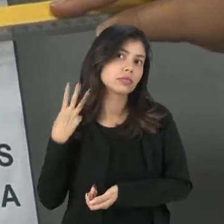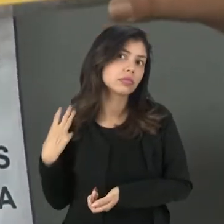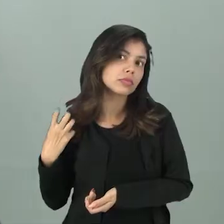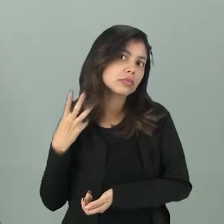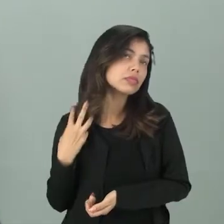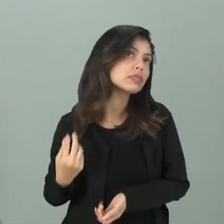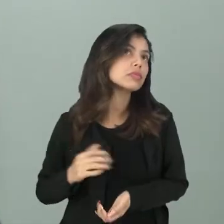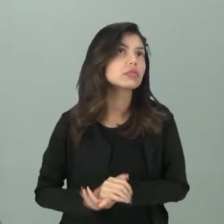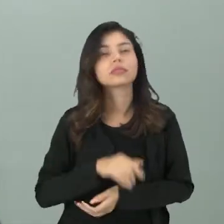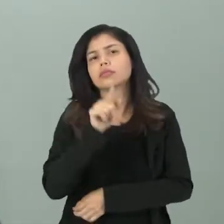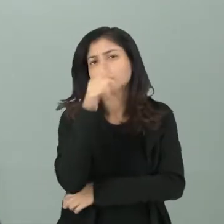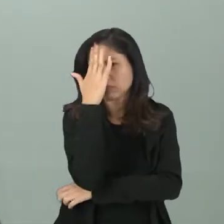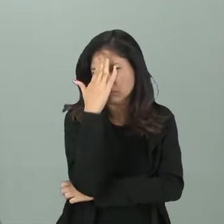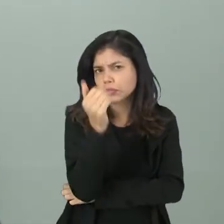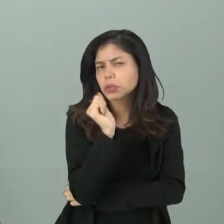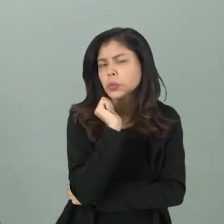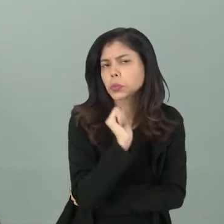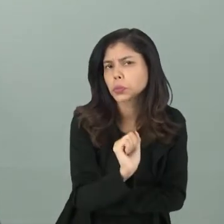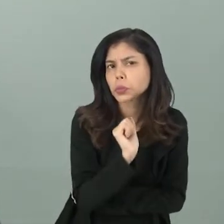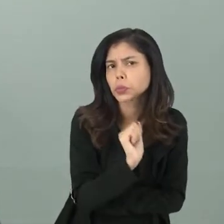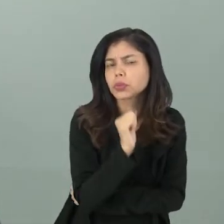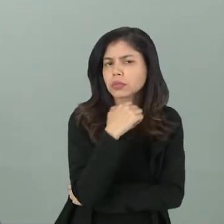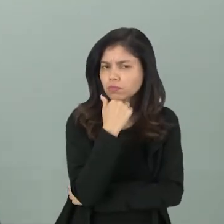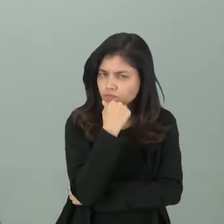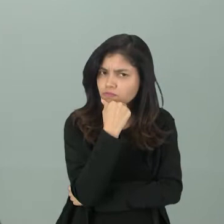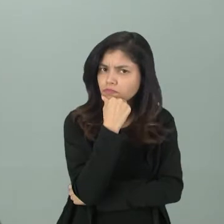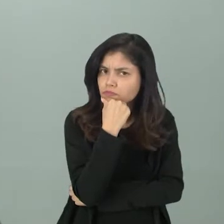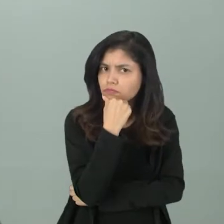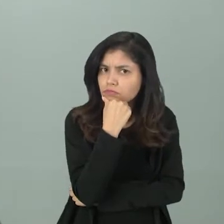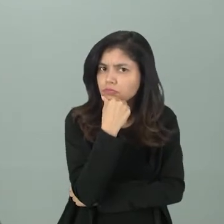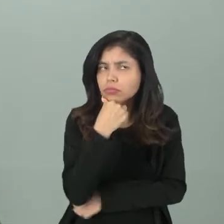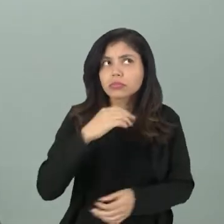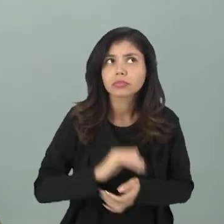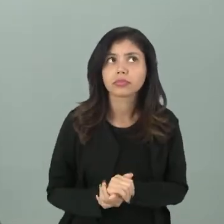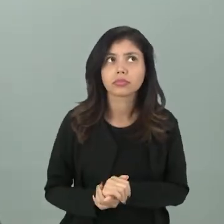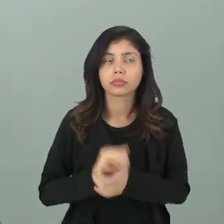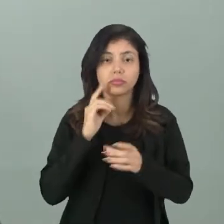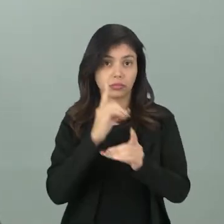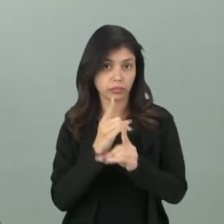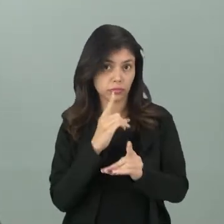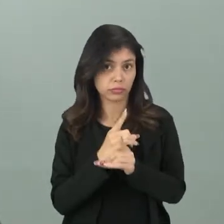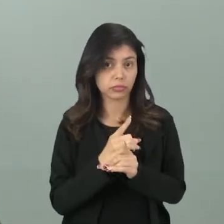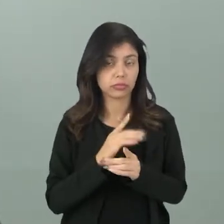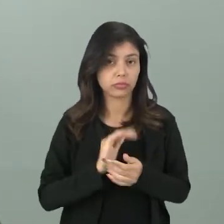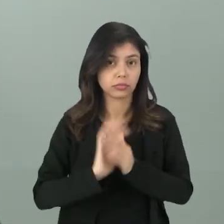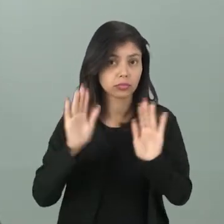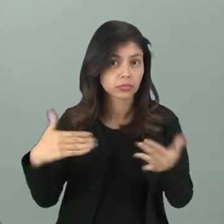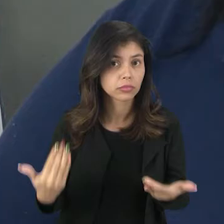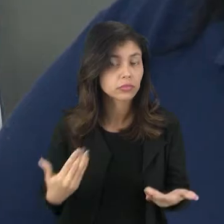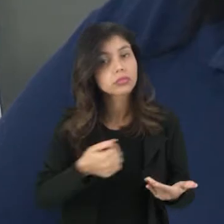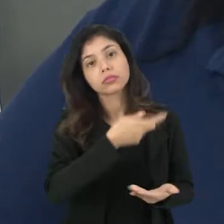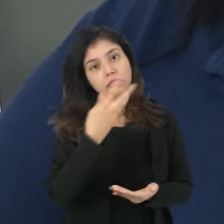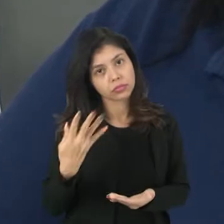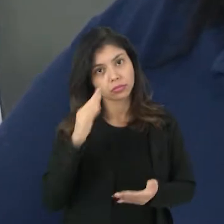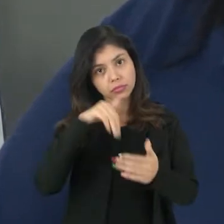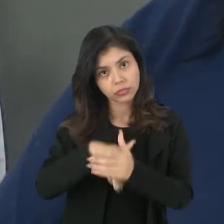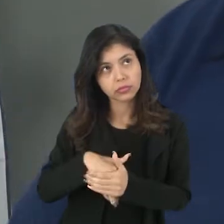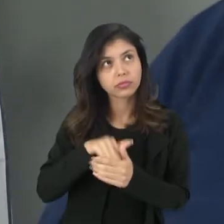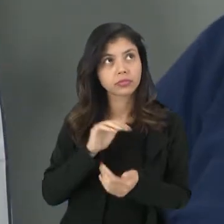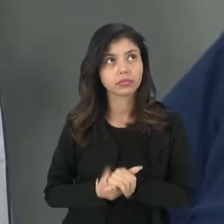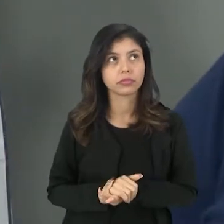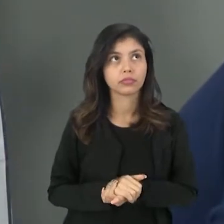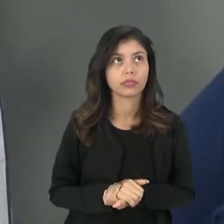Magali? Será que a gente pode fazer uma sobrecontagem para descobrirmos qual foi a quantidade de